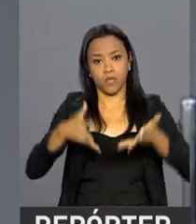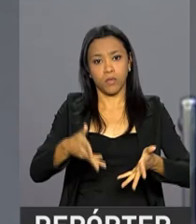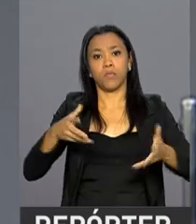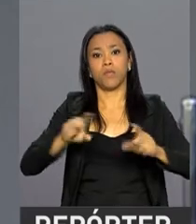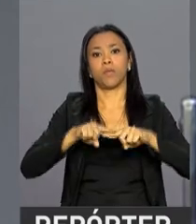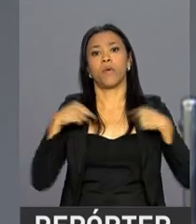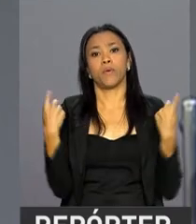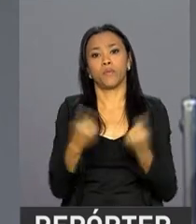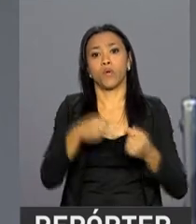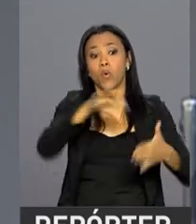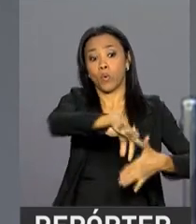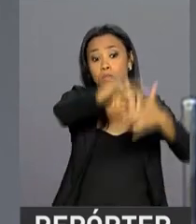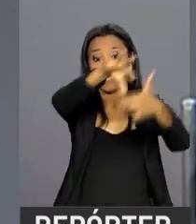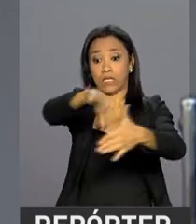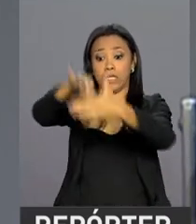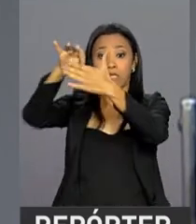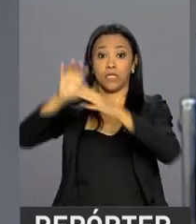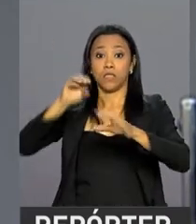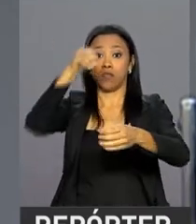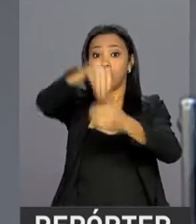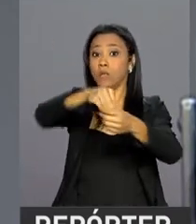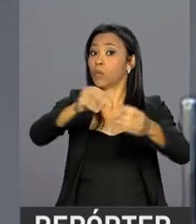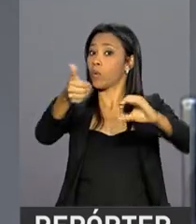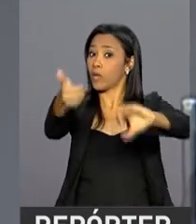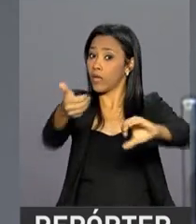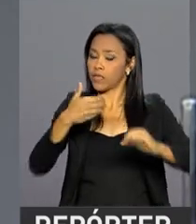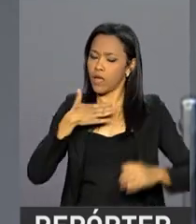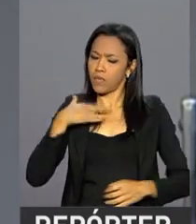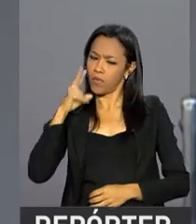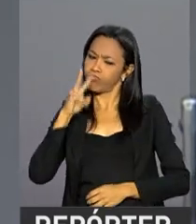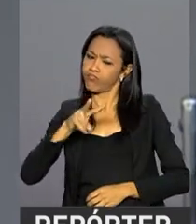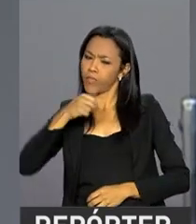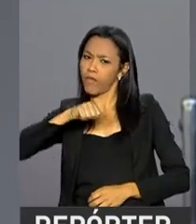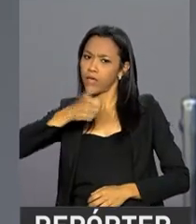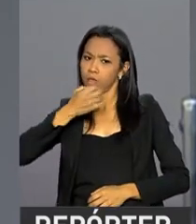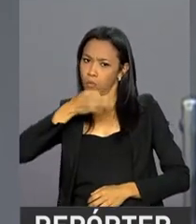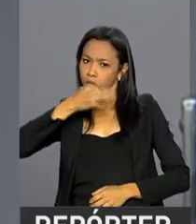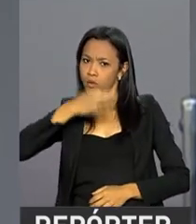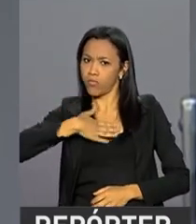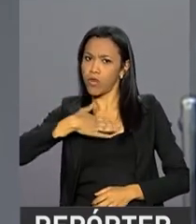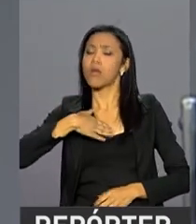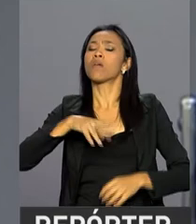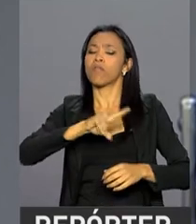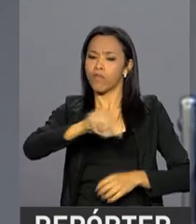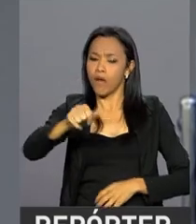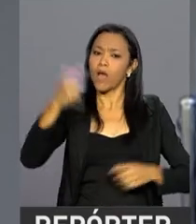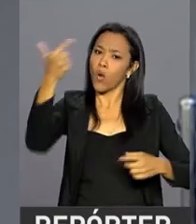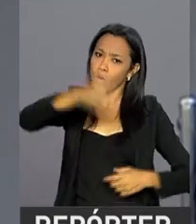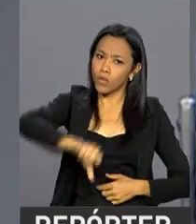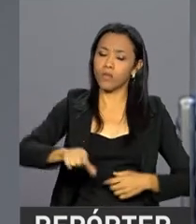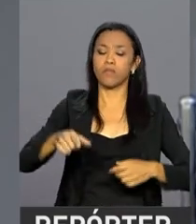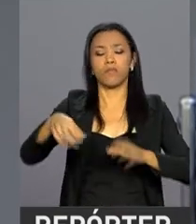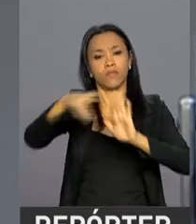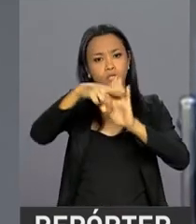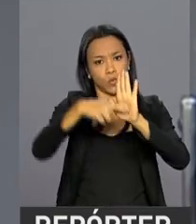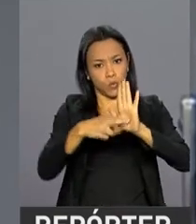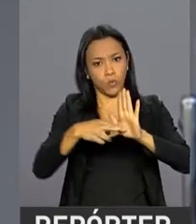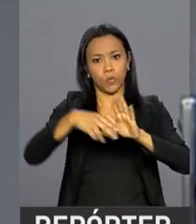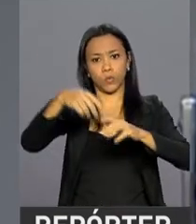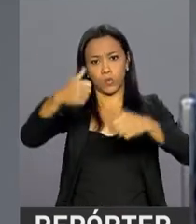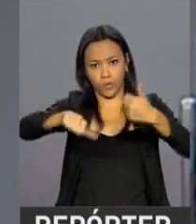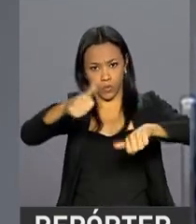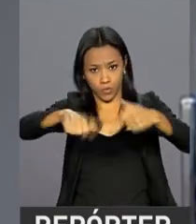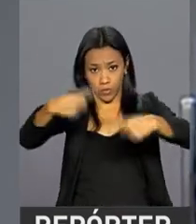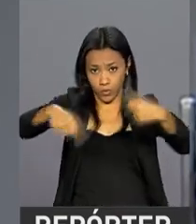com os líderes do Congresso, a minha avaliação é que a reforma da Previdência vai entrar em discussão e votação proximamente,